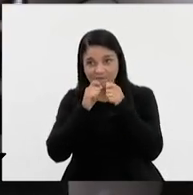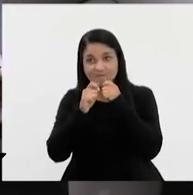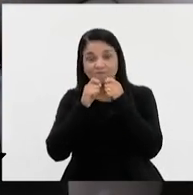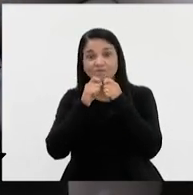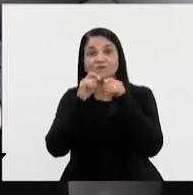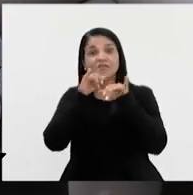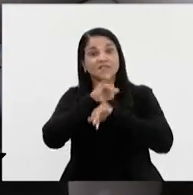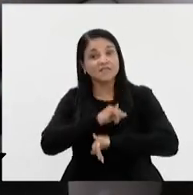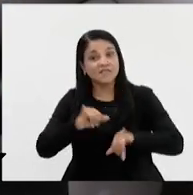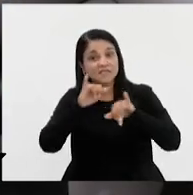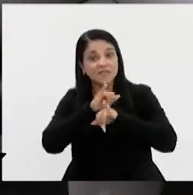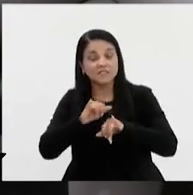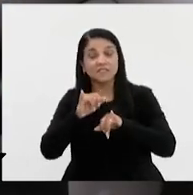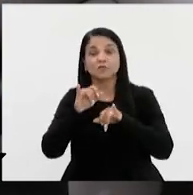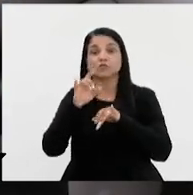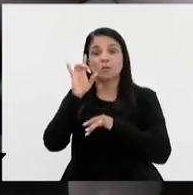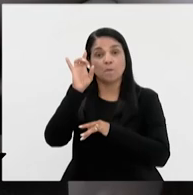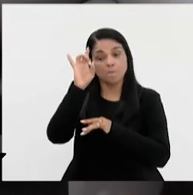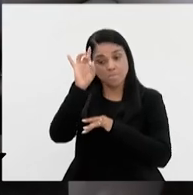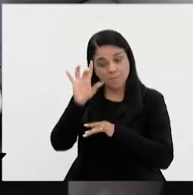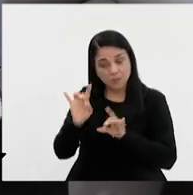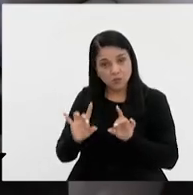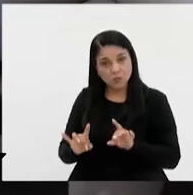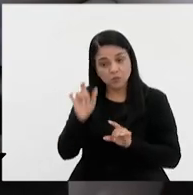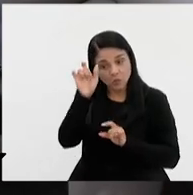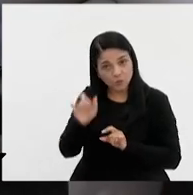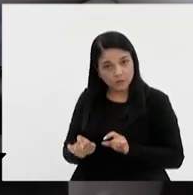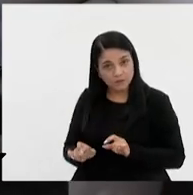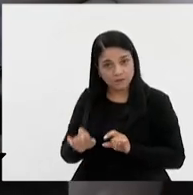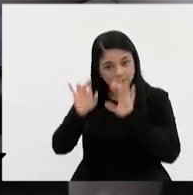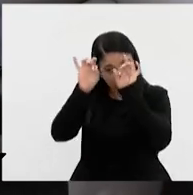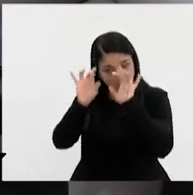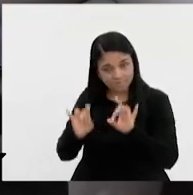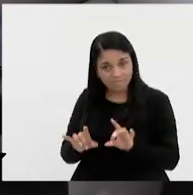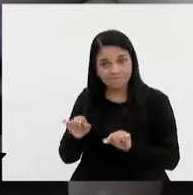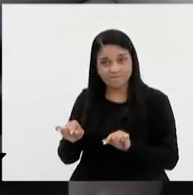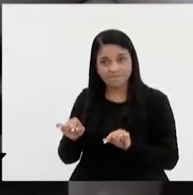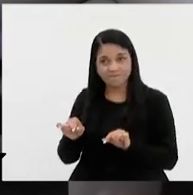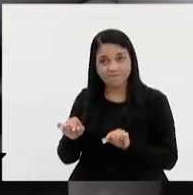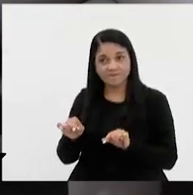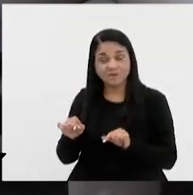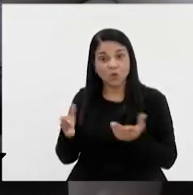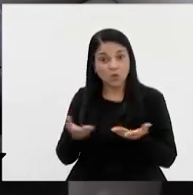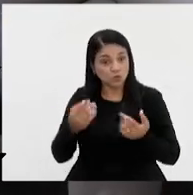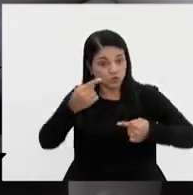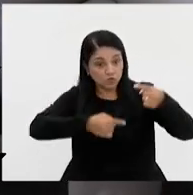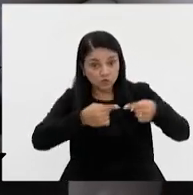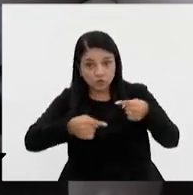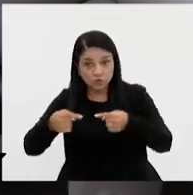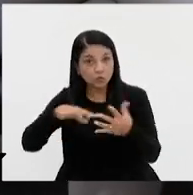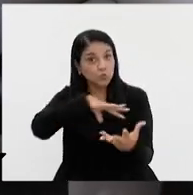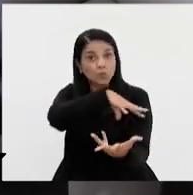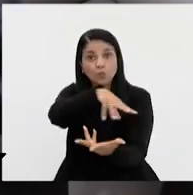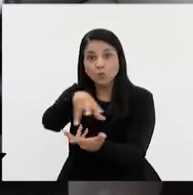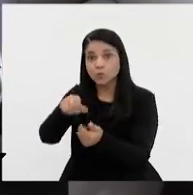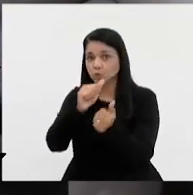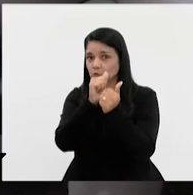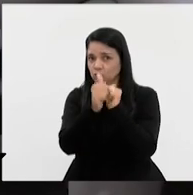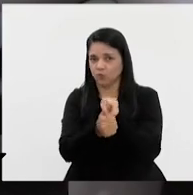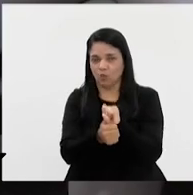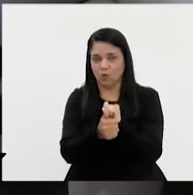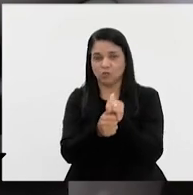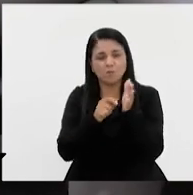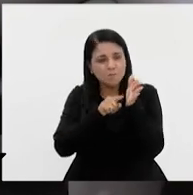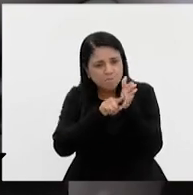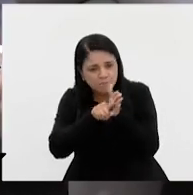de especialistas. Isso é um debate que está sendo feito hoje com especialistas do esporte do mundo inteiro,